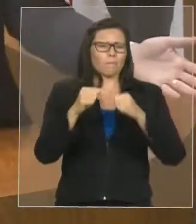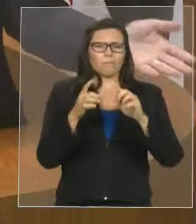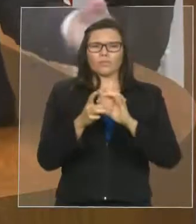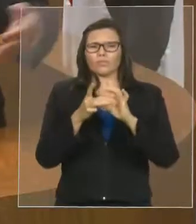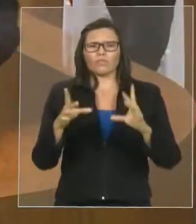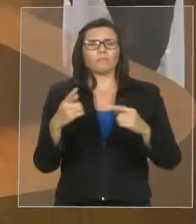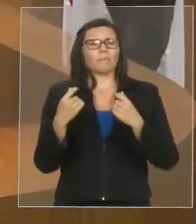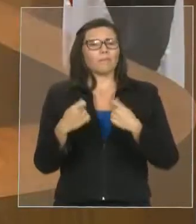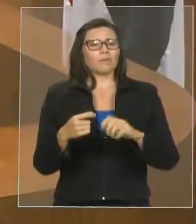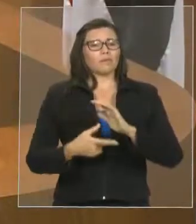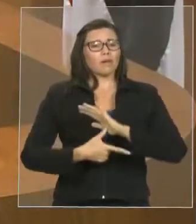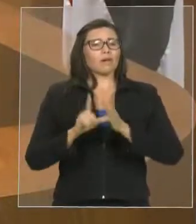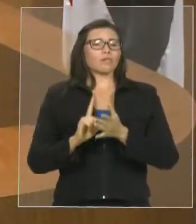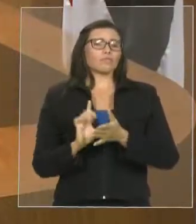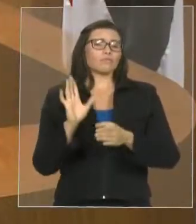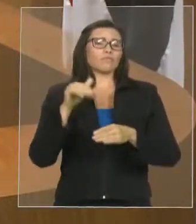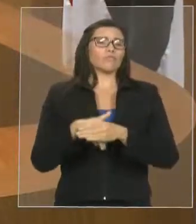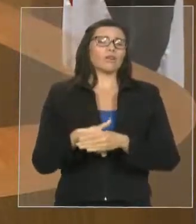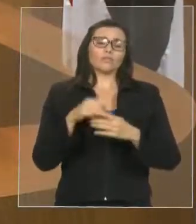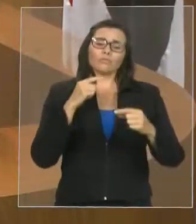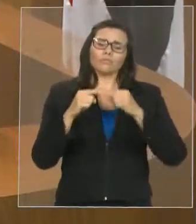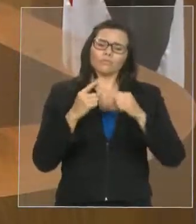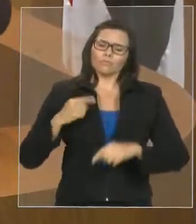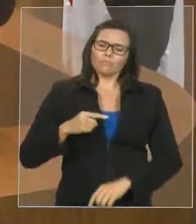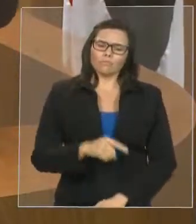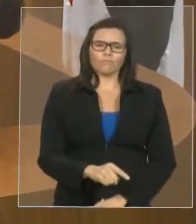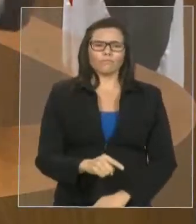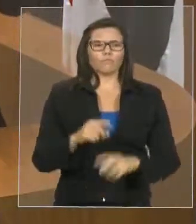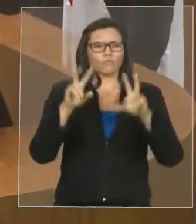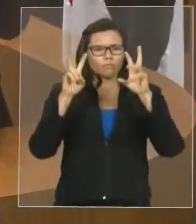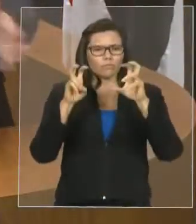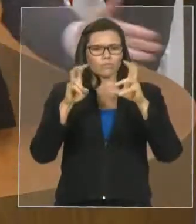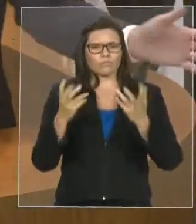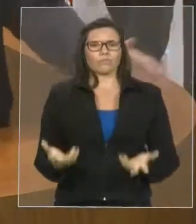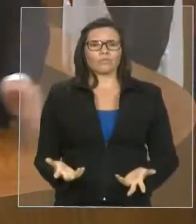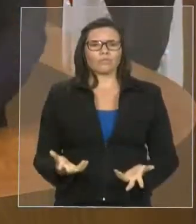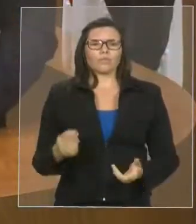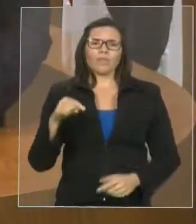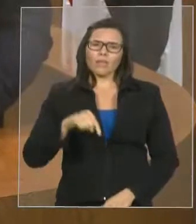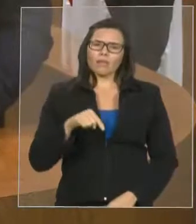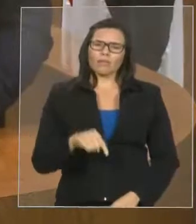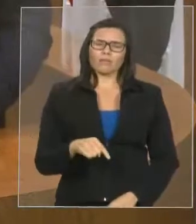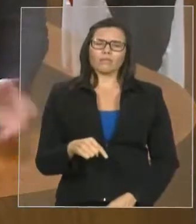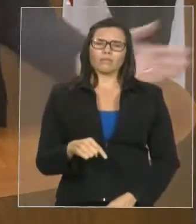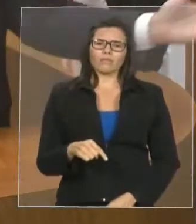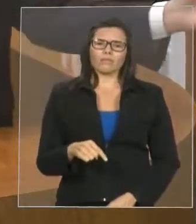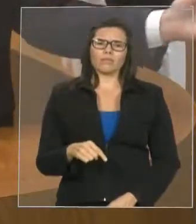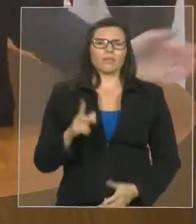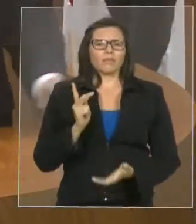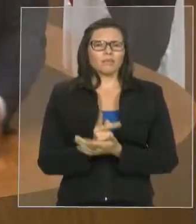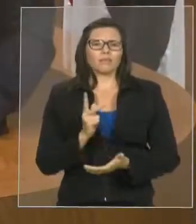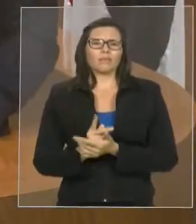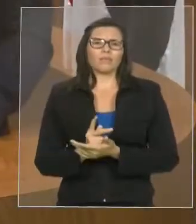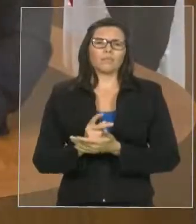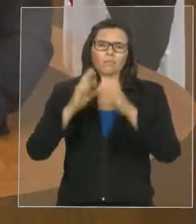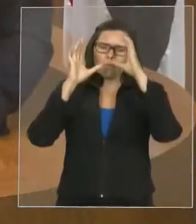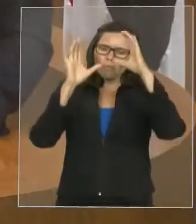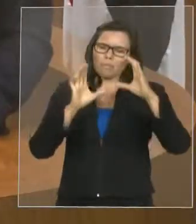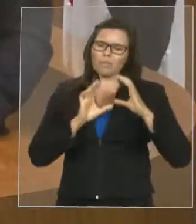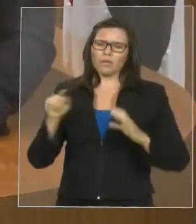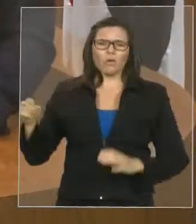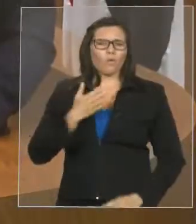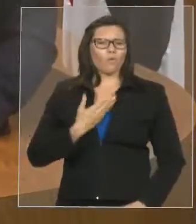matéria. Aqui, como são o governo, tem que ser voto de acordo com o que o governo está dizendo. Ora, deputado Max Barros,